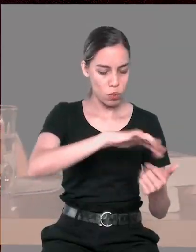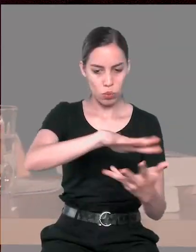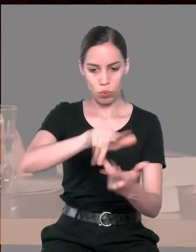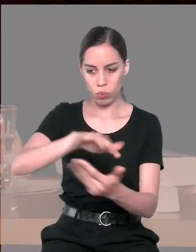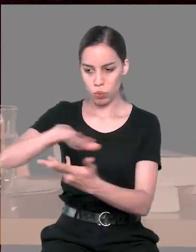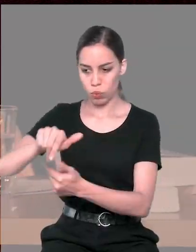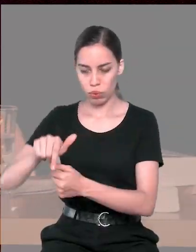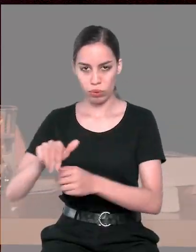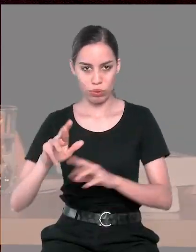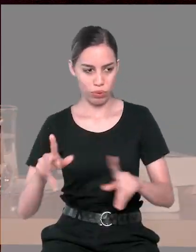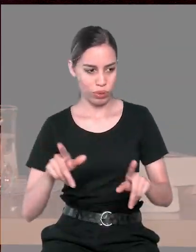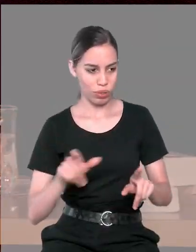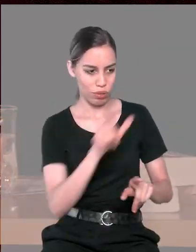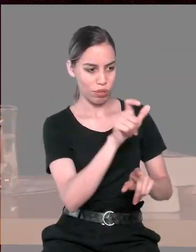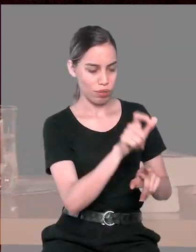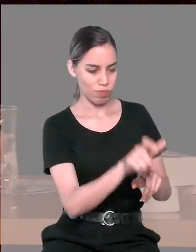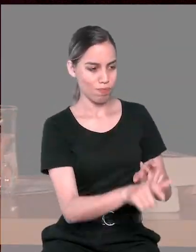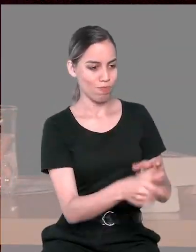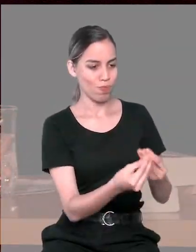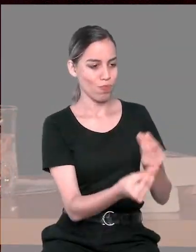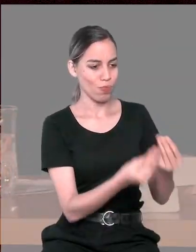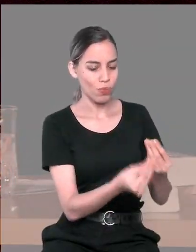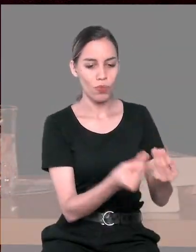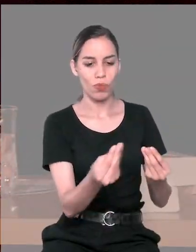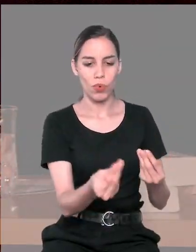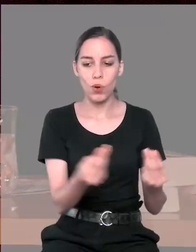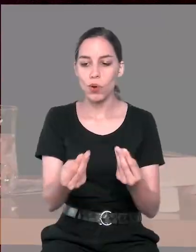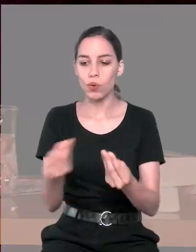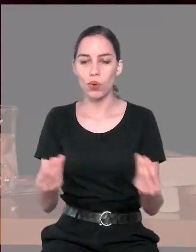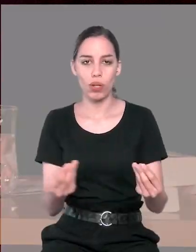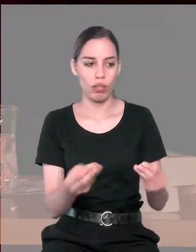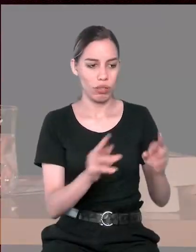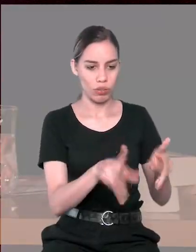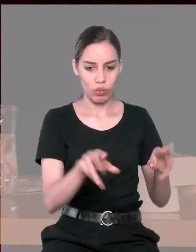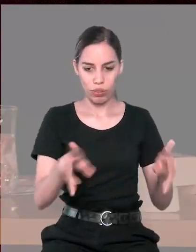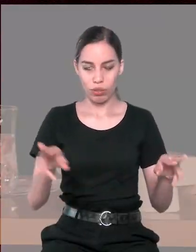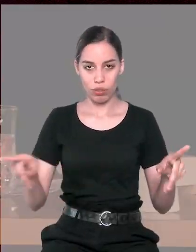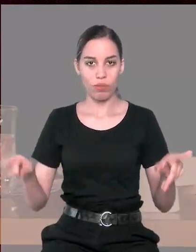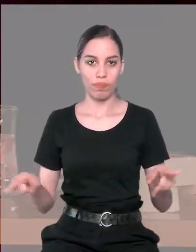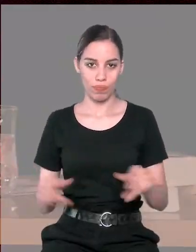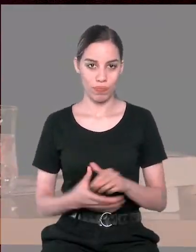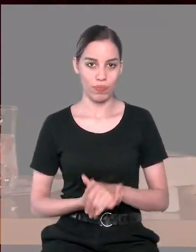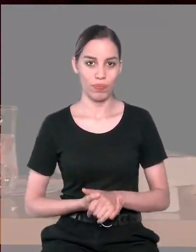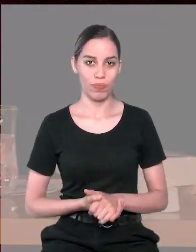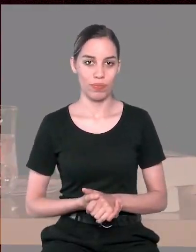mundos sensíveis. O mais difícil é saber como operar na diferença entre esses mundos.